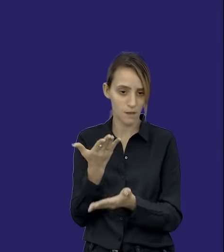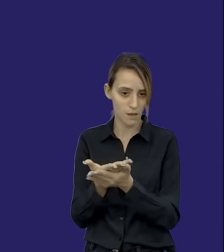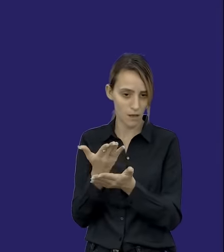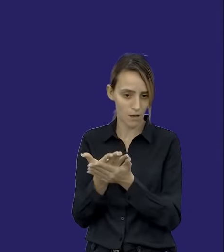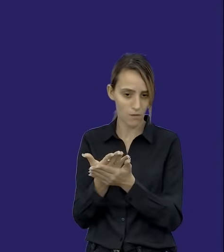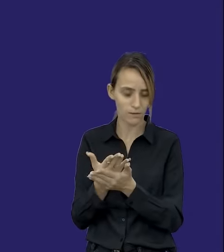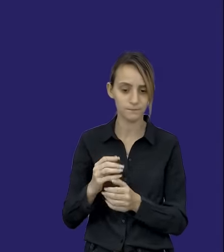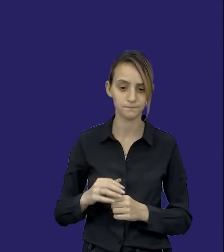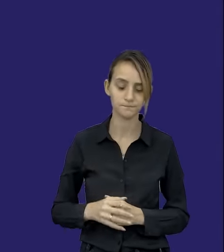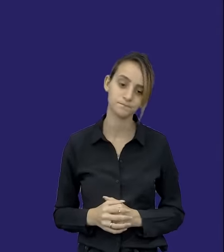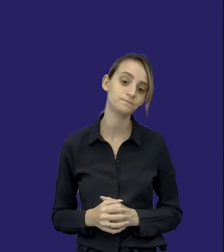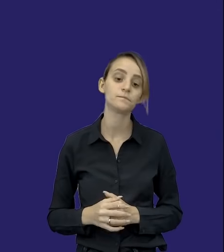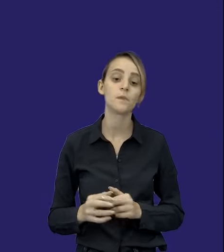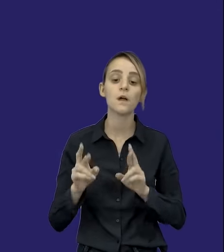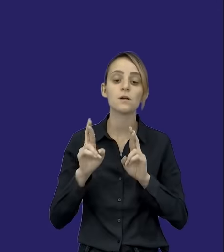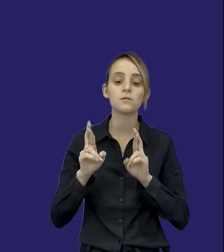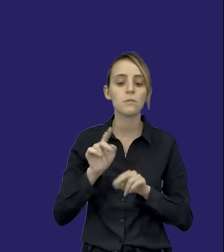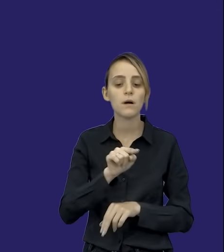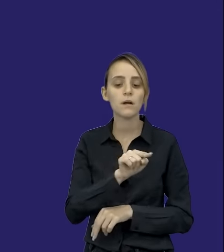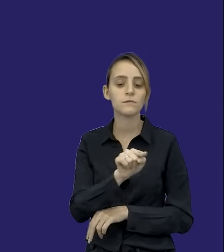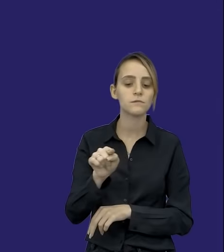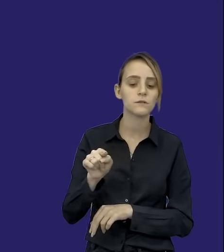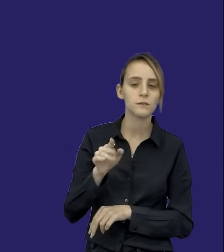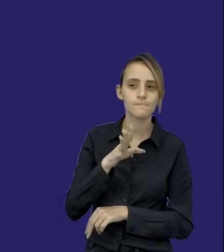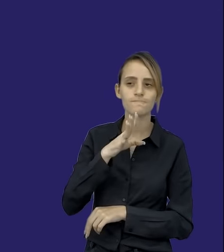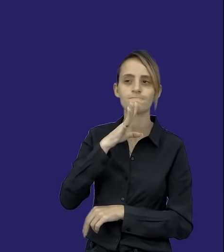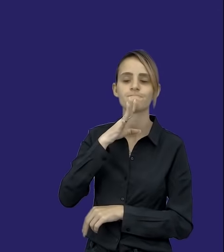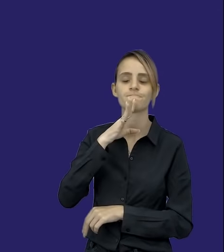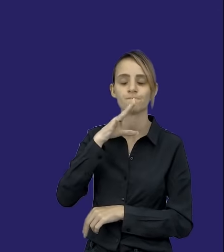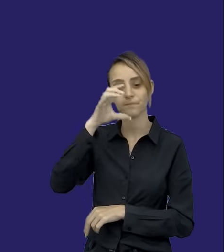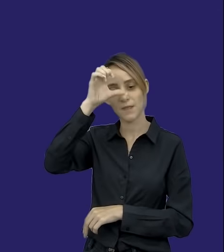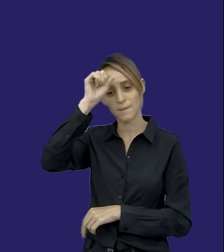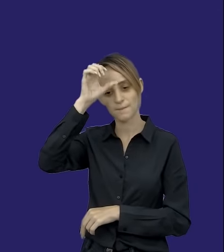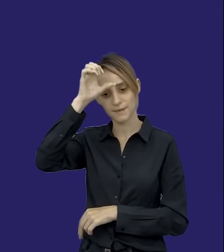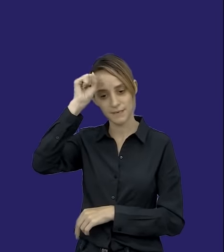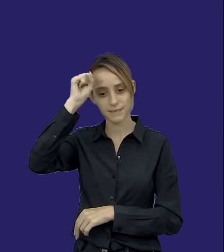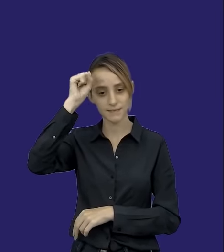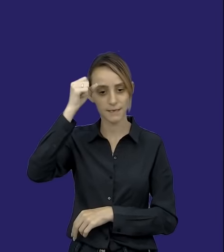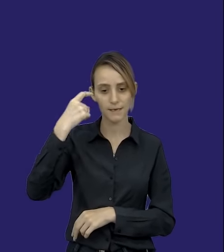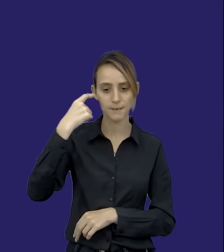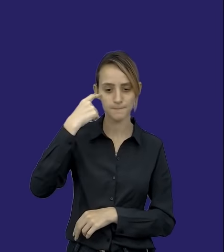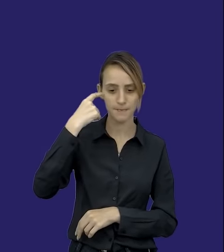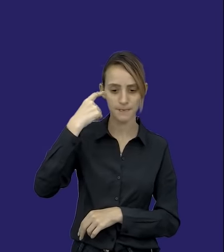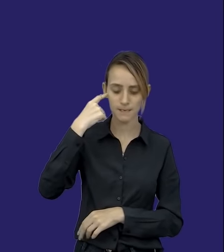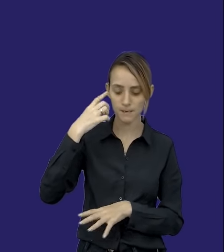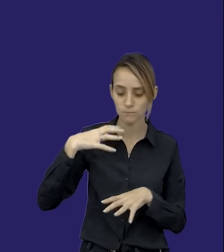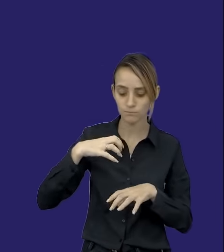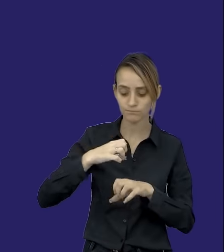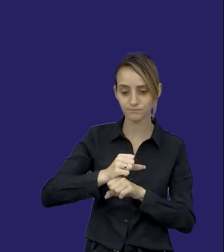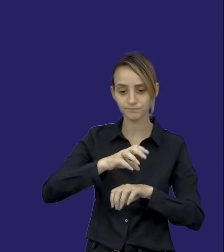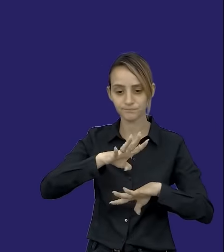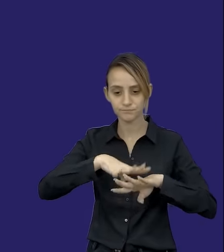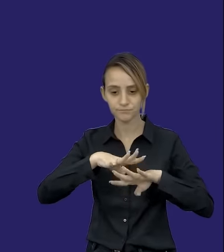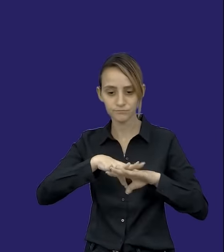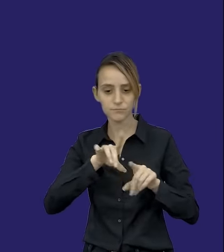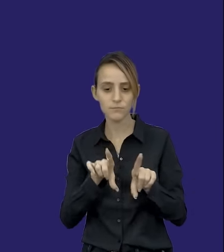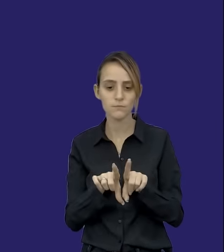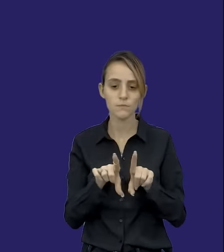estejam aprofundando os conhecimentos em relação ao pensamento aritmético, que a gente vai